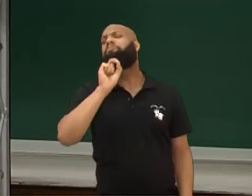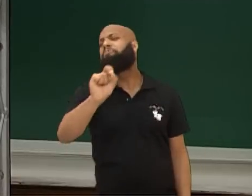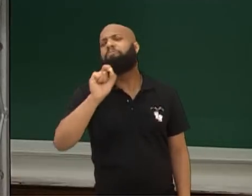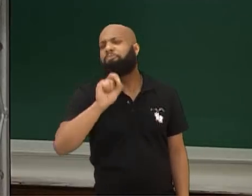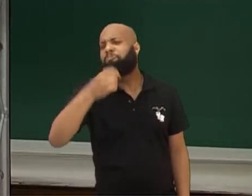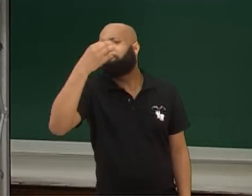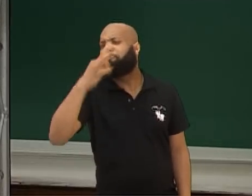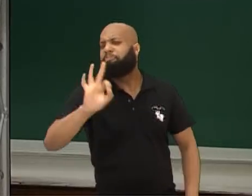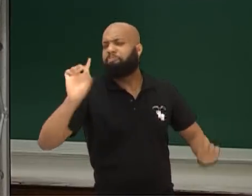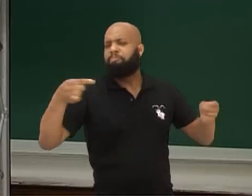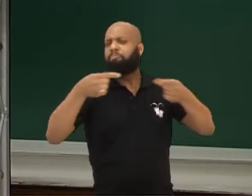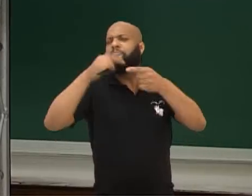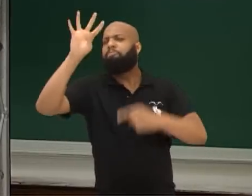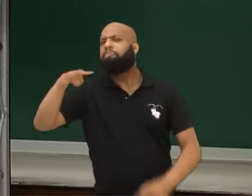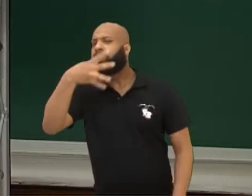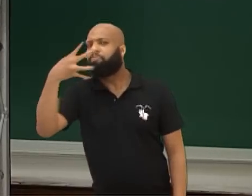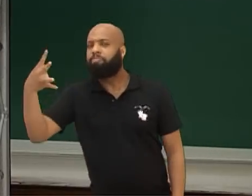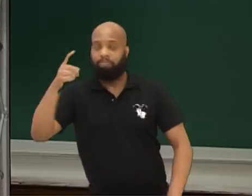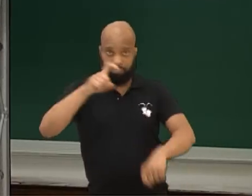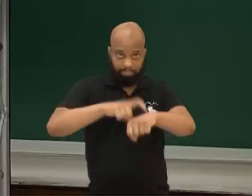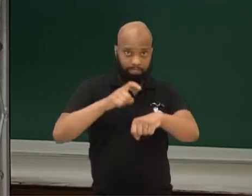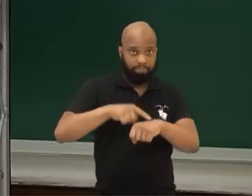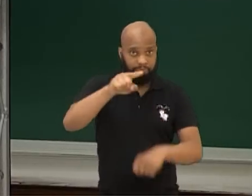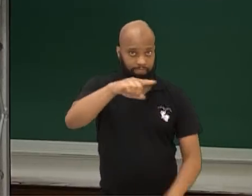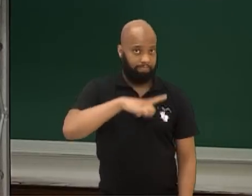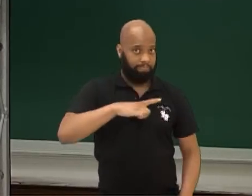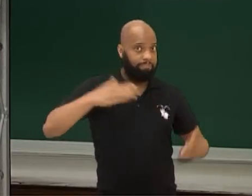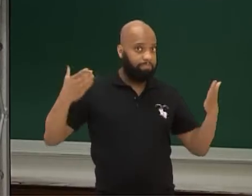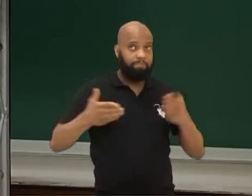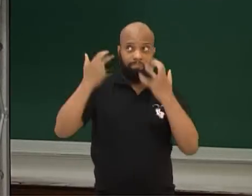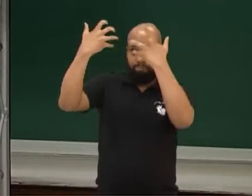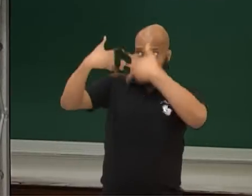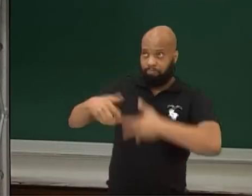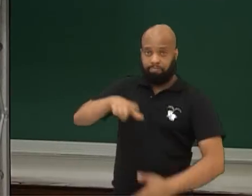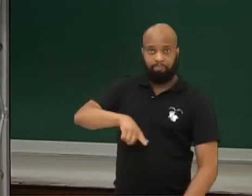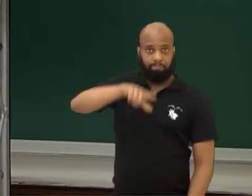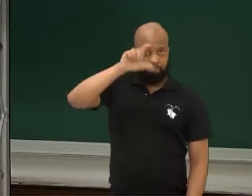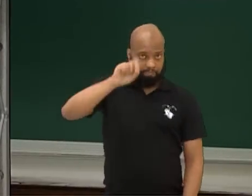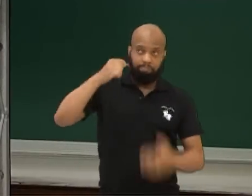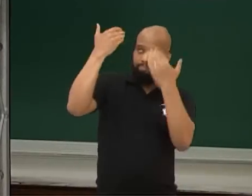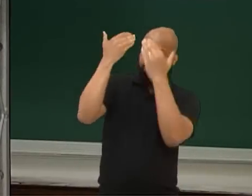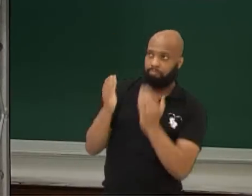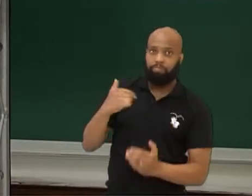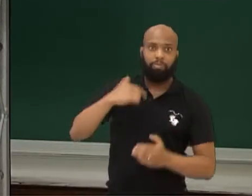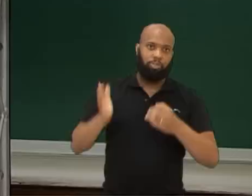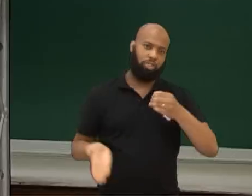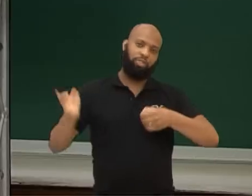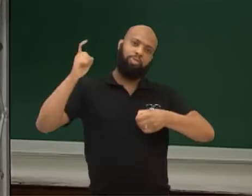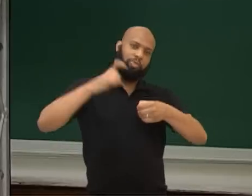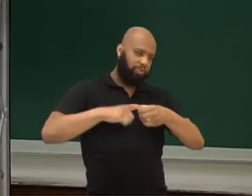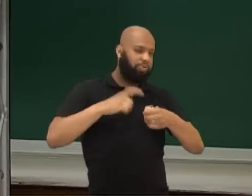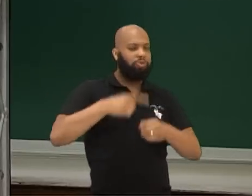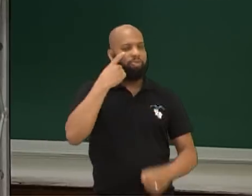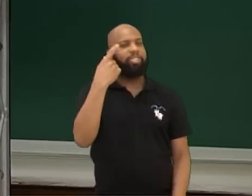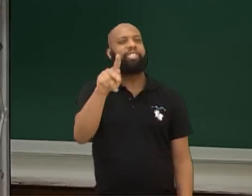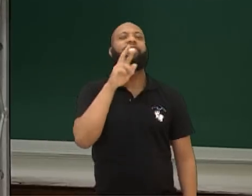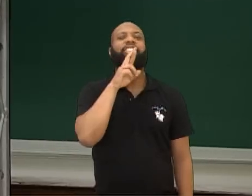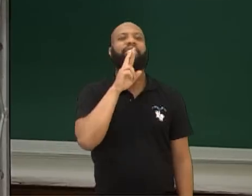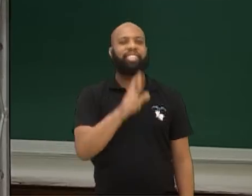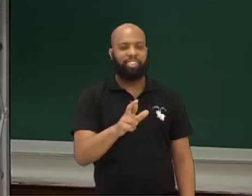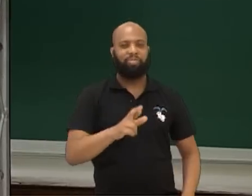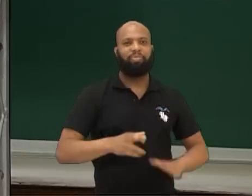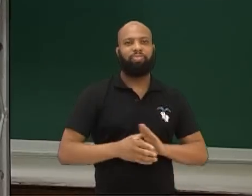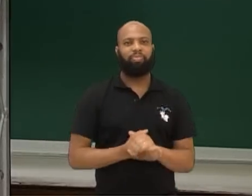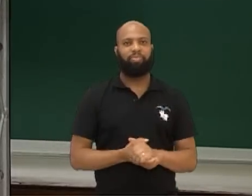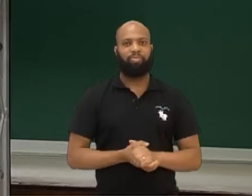C ou a letra D? Vou dar um tempo para vocês pensarem, analisarem e dizerem qual é